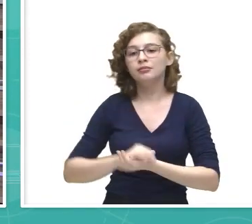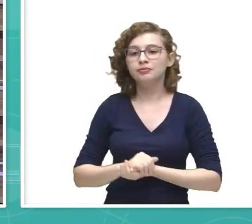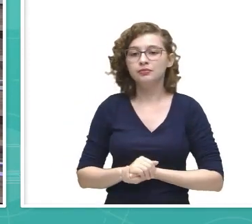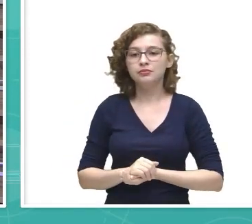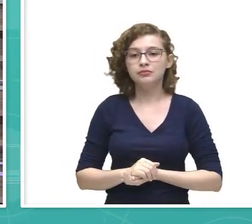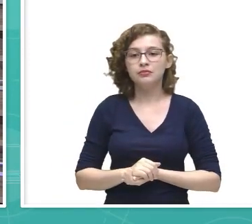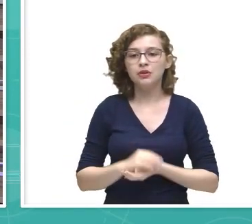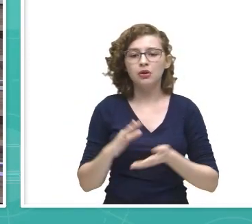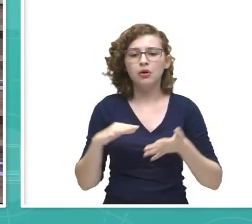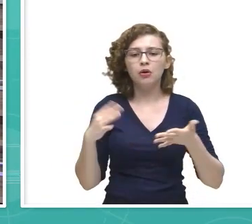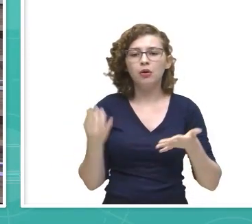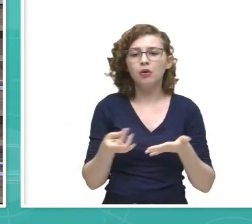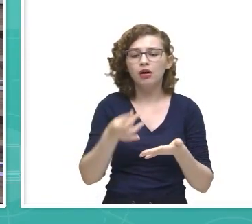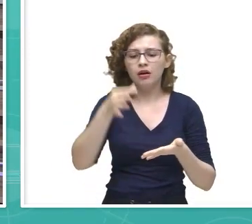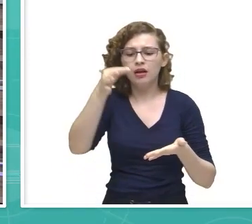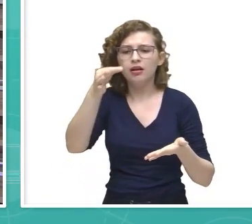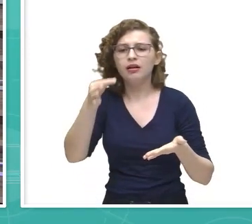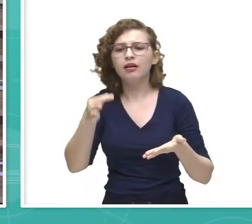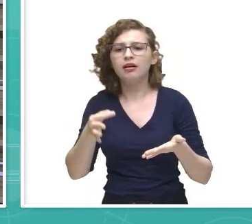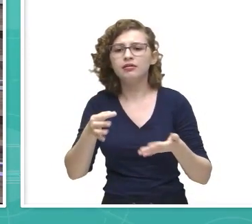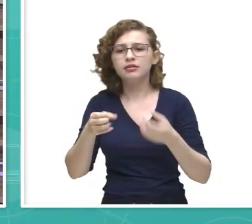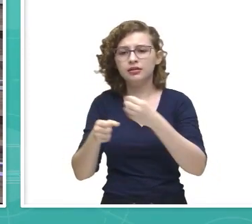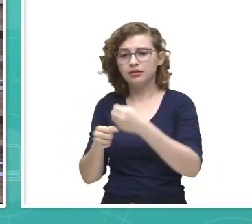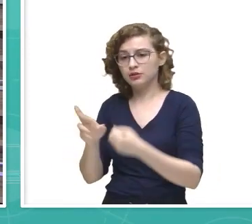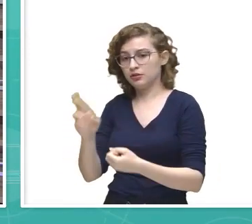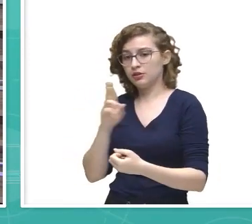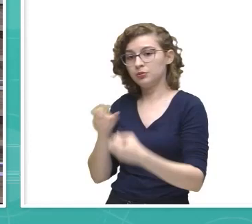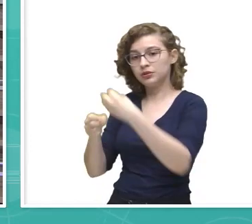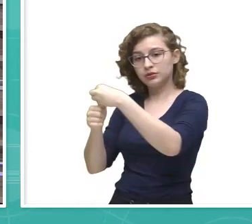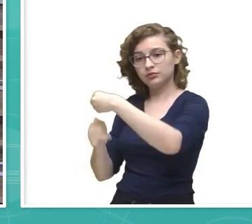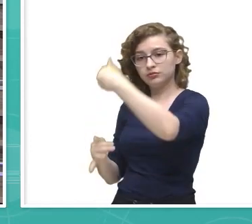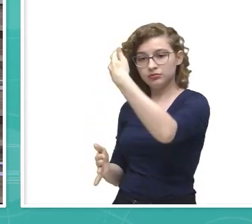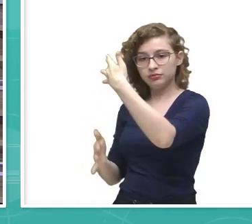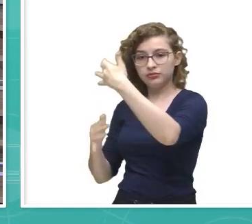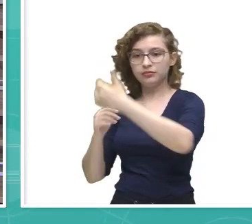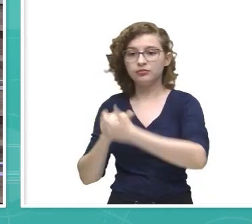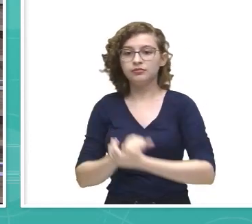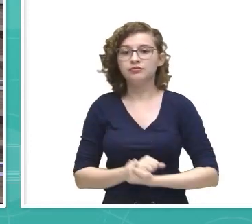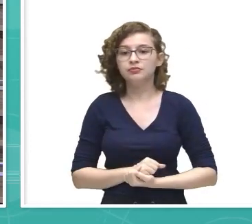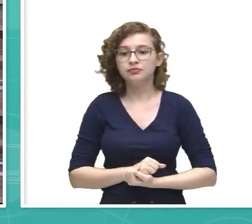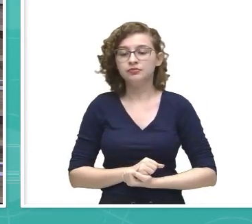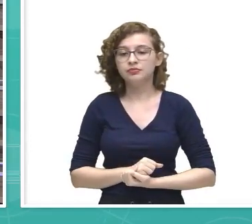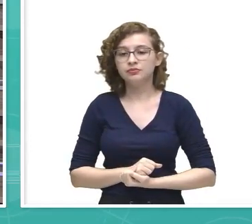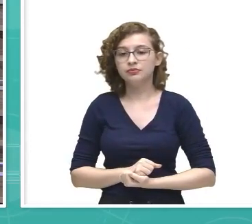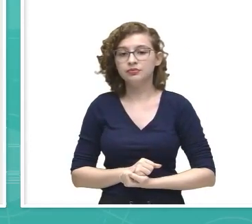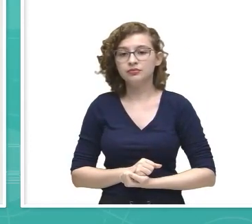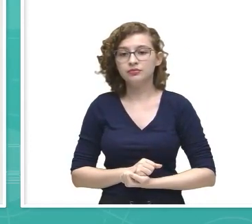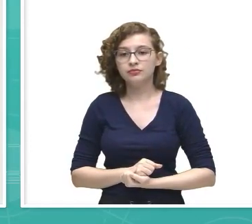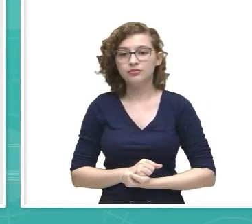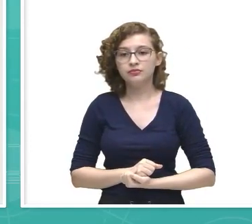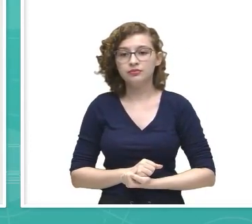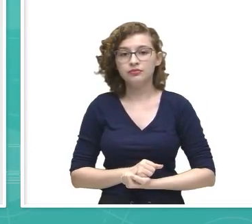responder no nosso chat. Ok, gente? Vamos lá para o gabarito.